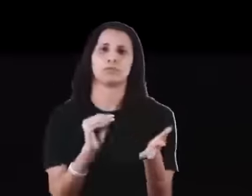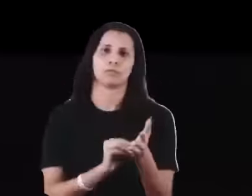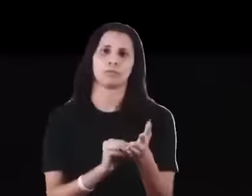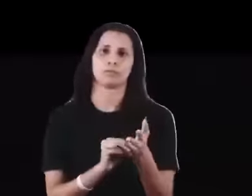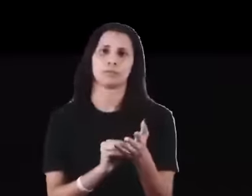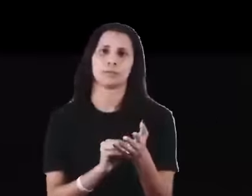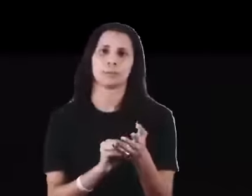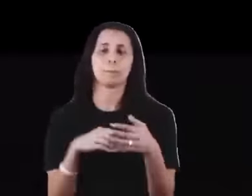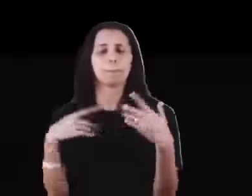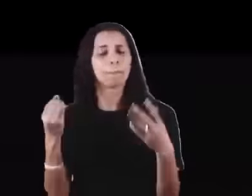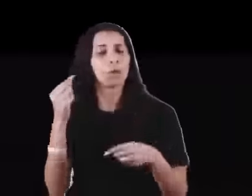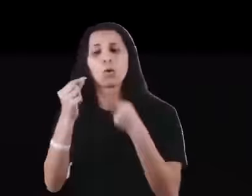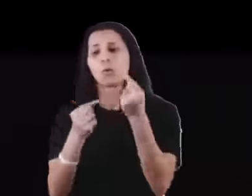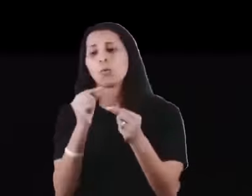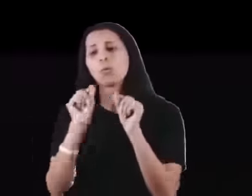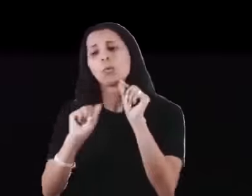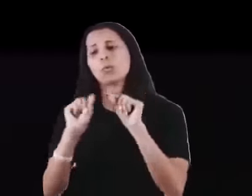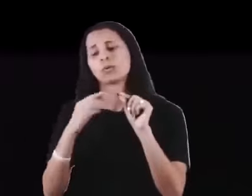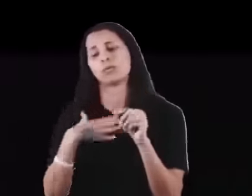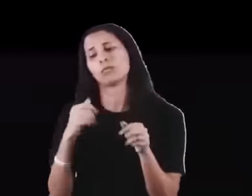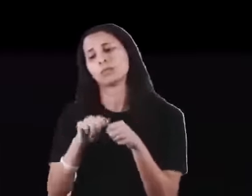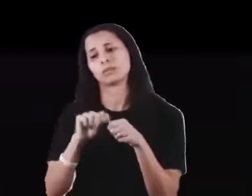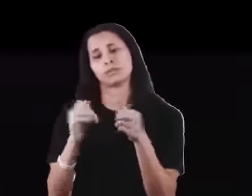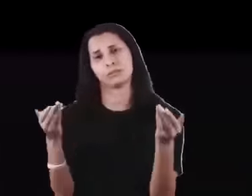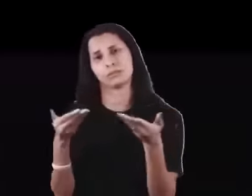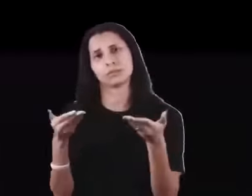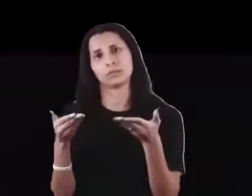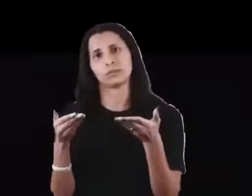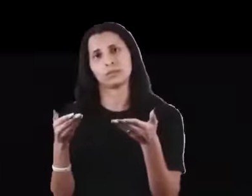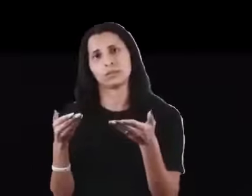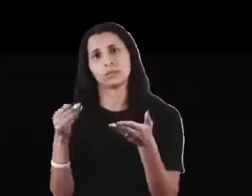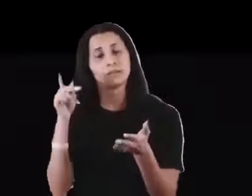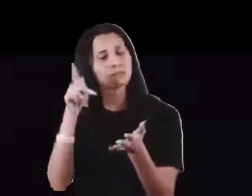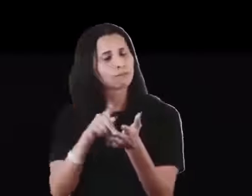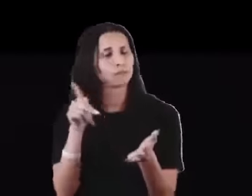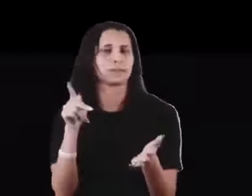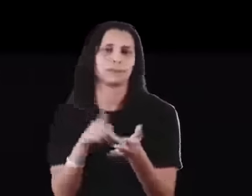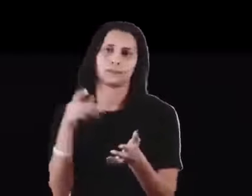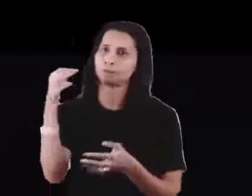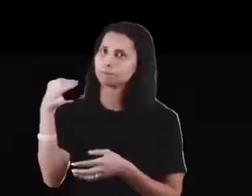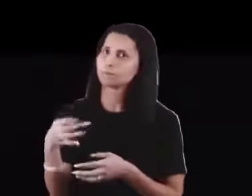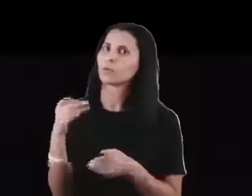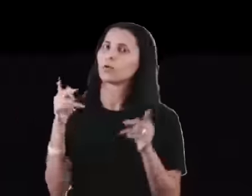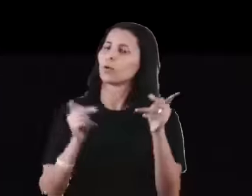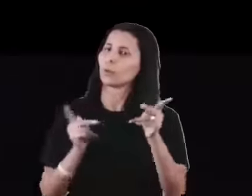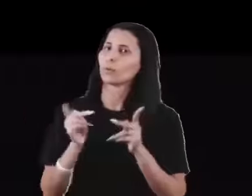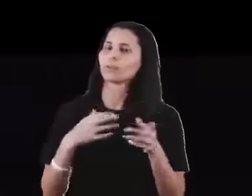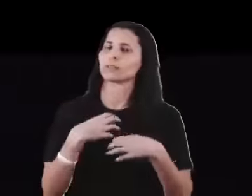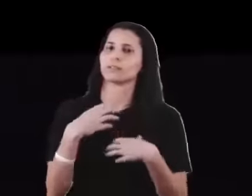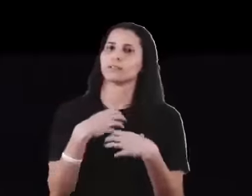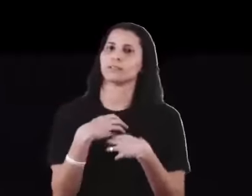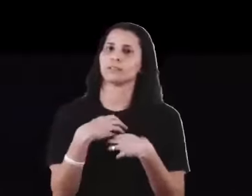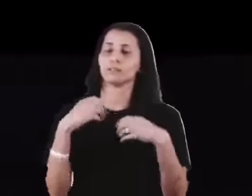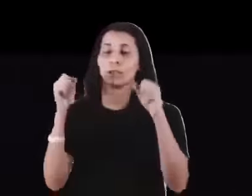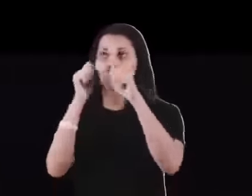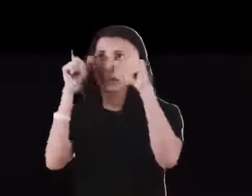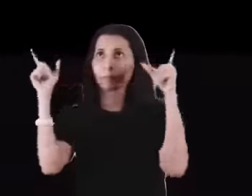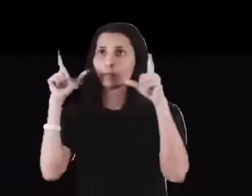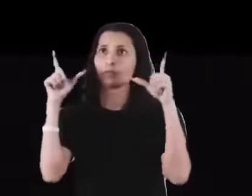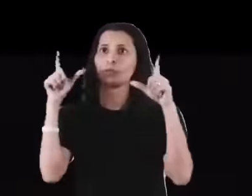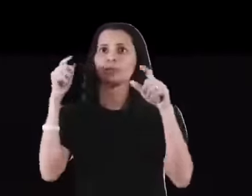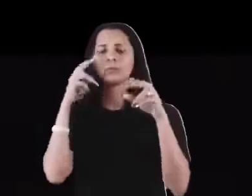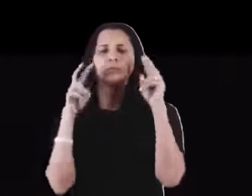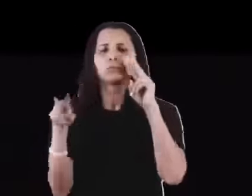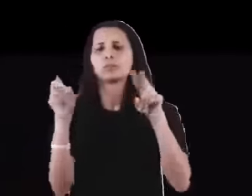exatamente assim que H se sentiu o que é que eu vou fazer ela abriu os olhos e os olhos dela só virar um deserto